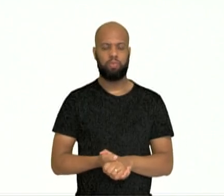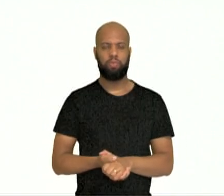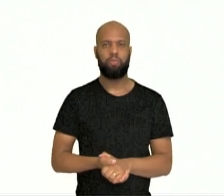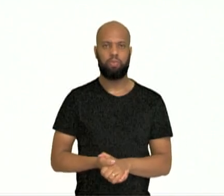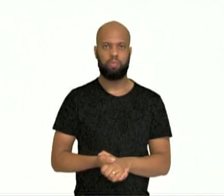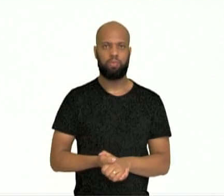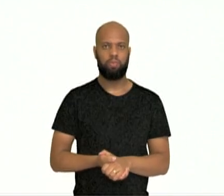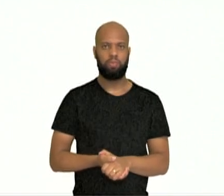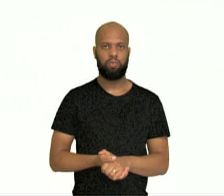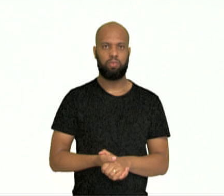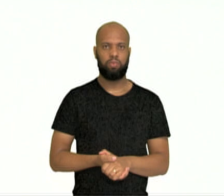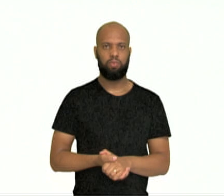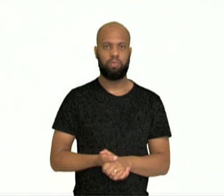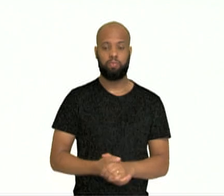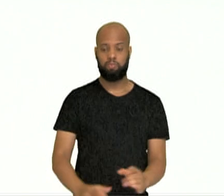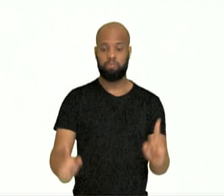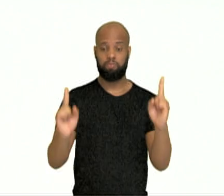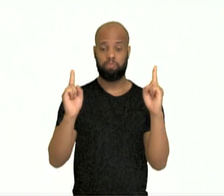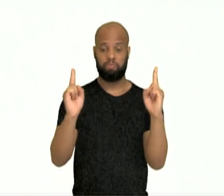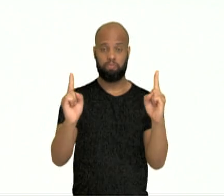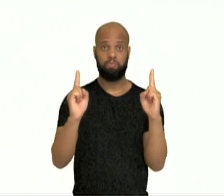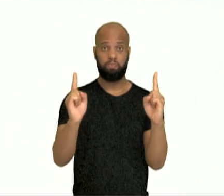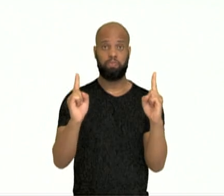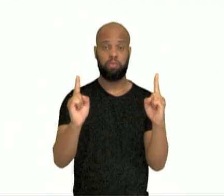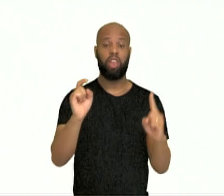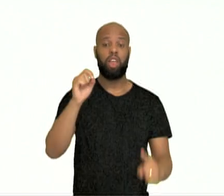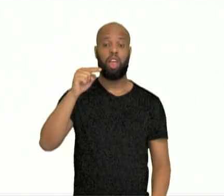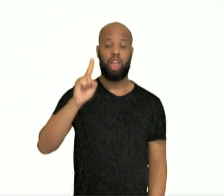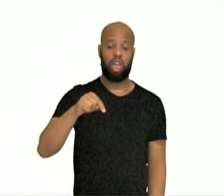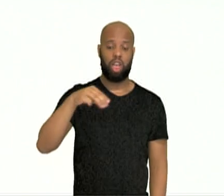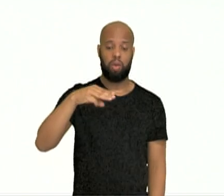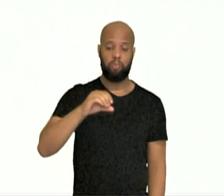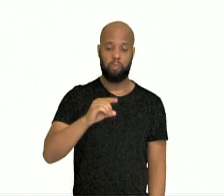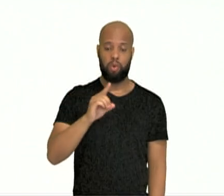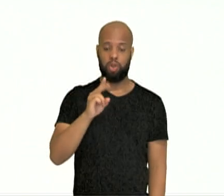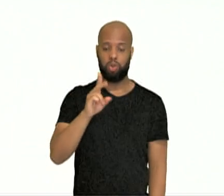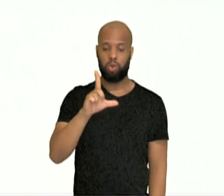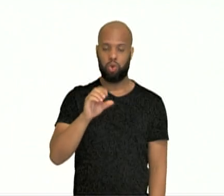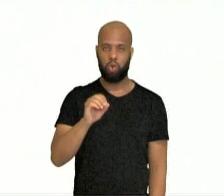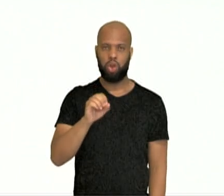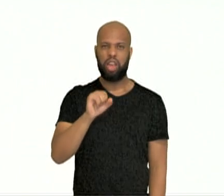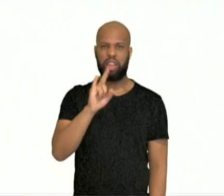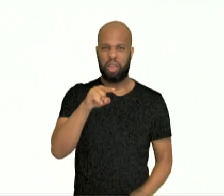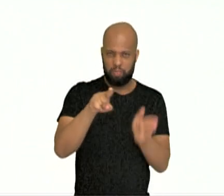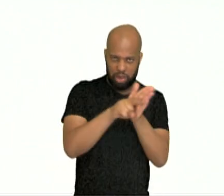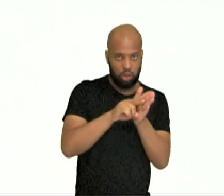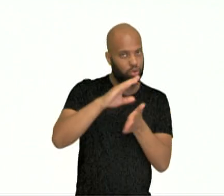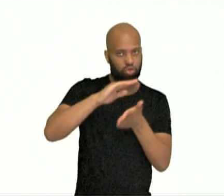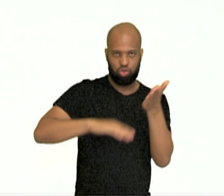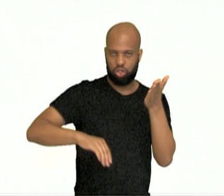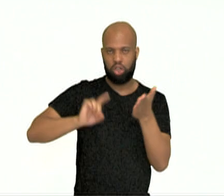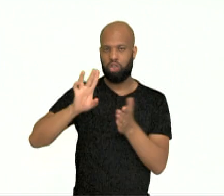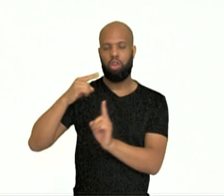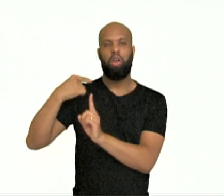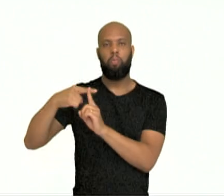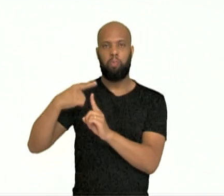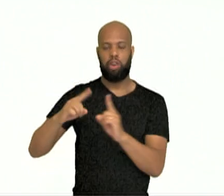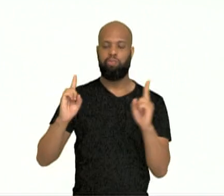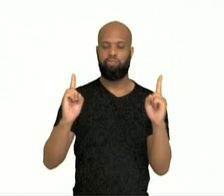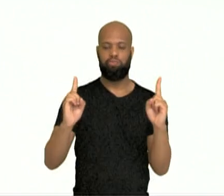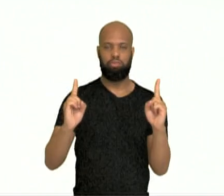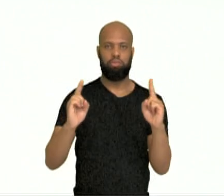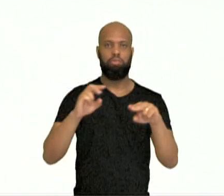pelo módulo do valor do parâmetro c. O módulo é quando eu tiro o sinal negativo na frente do número, caso ele seja